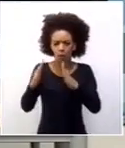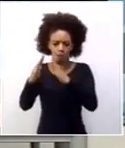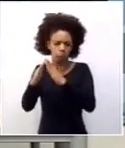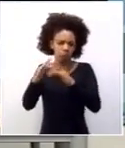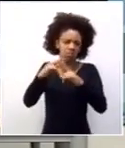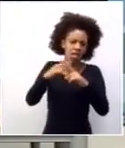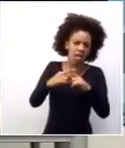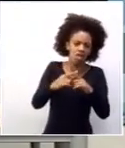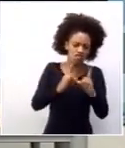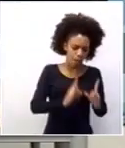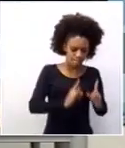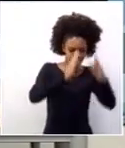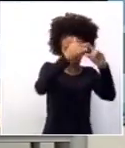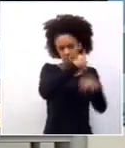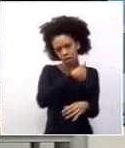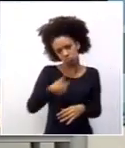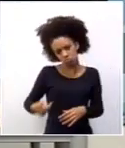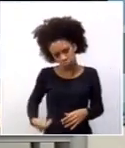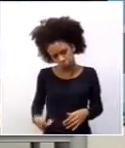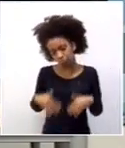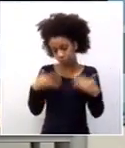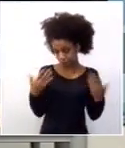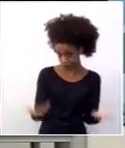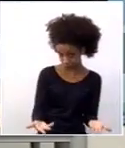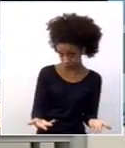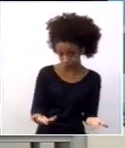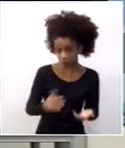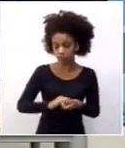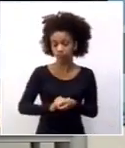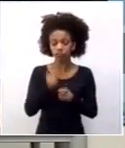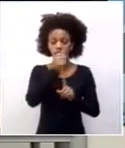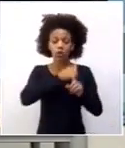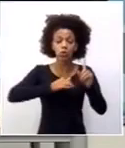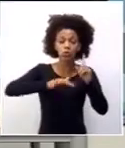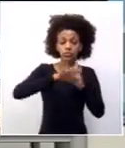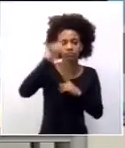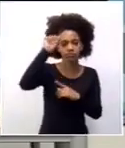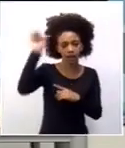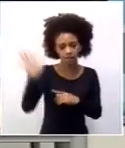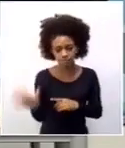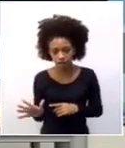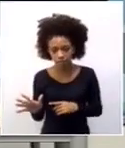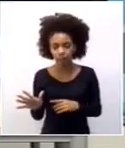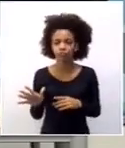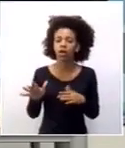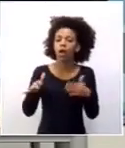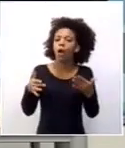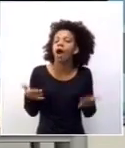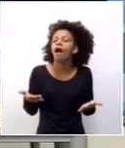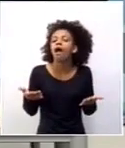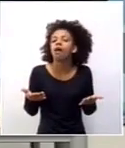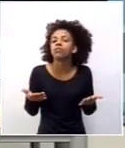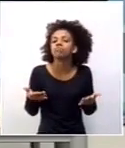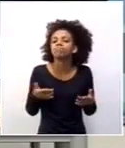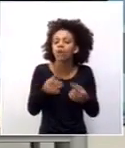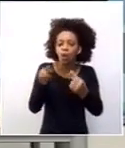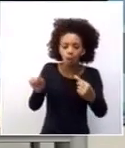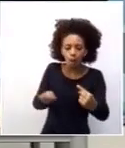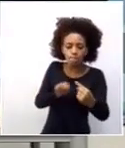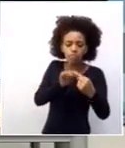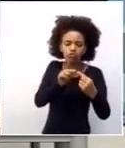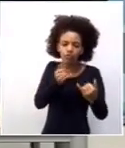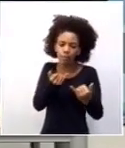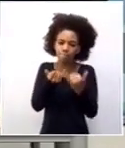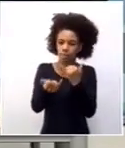outros prédios públicos, tá? Então, sociedades asiáticas e modo de produção asiático é um ponto em comum em quase